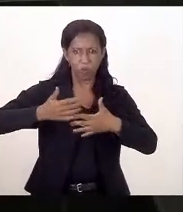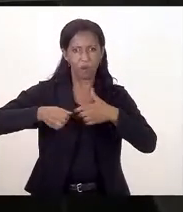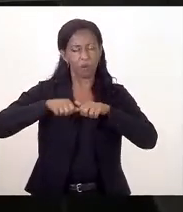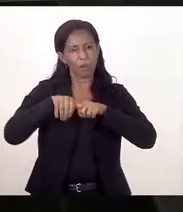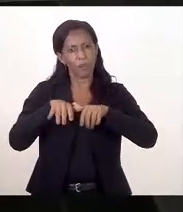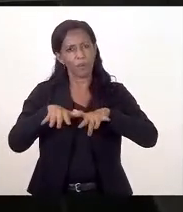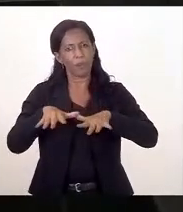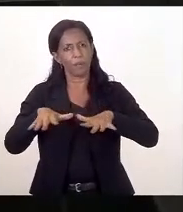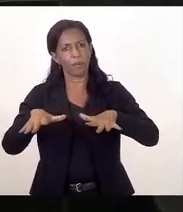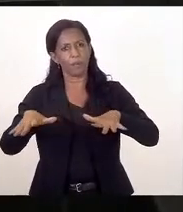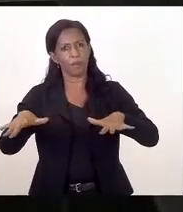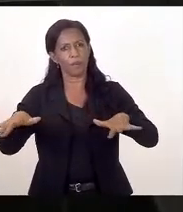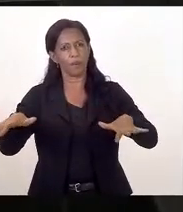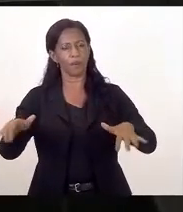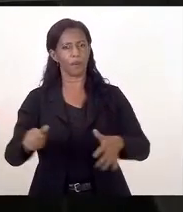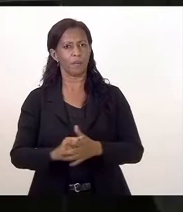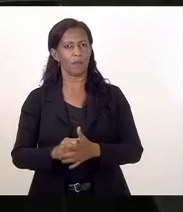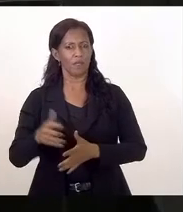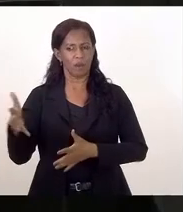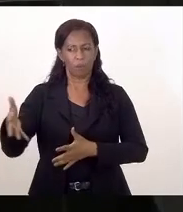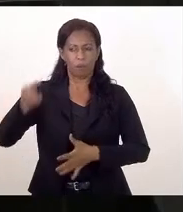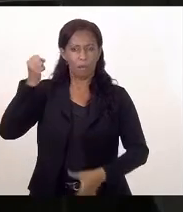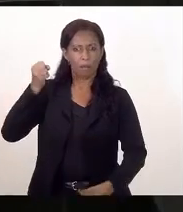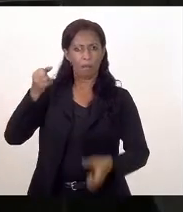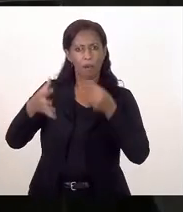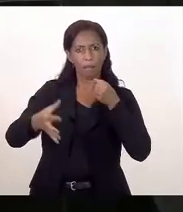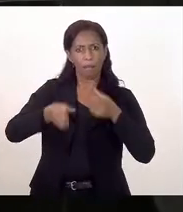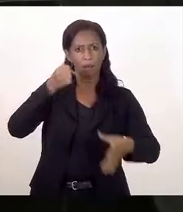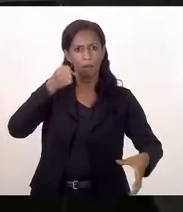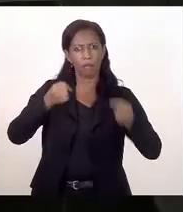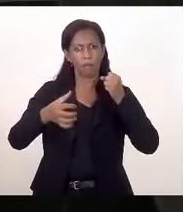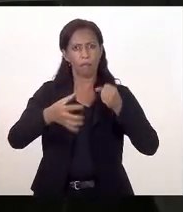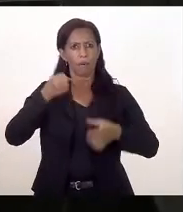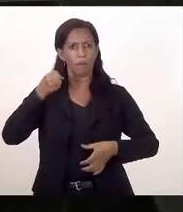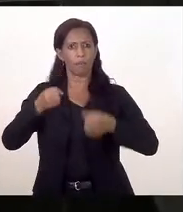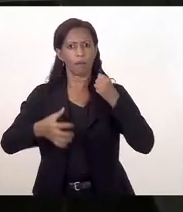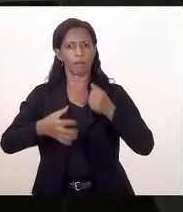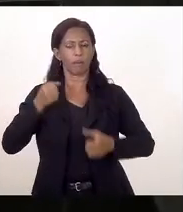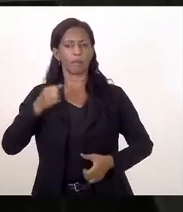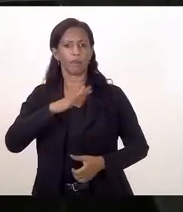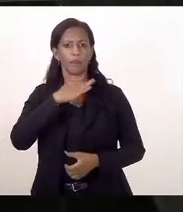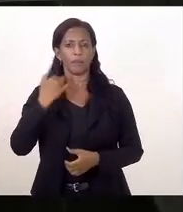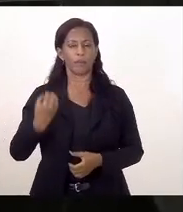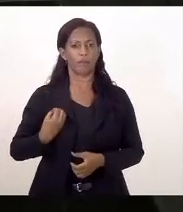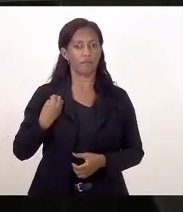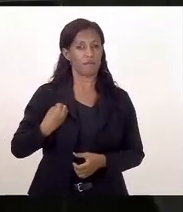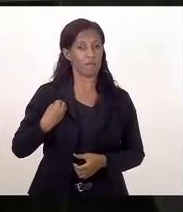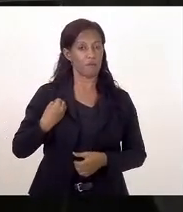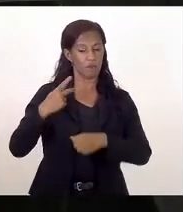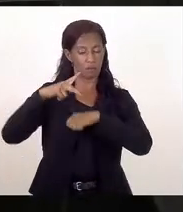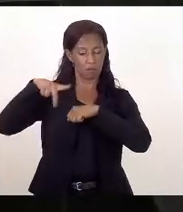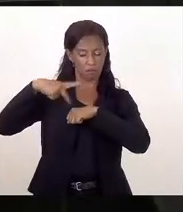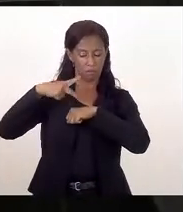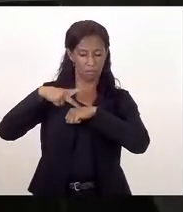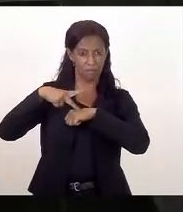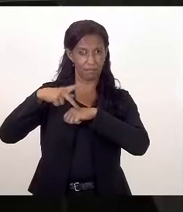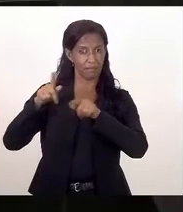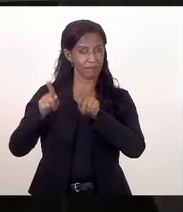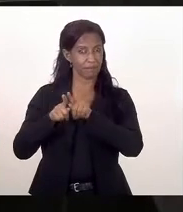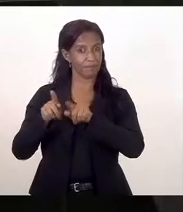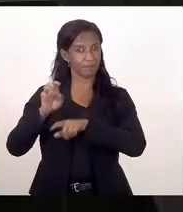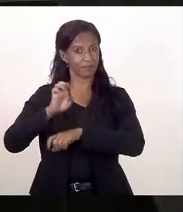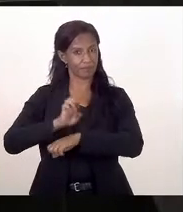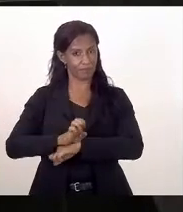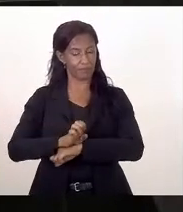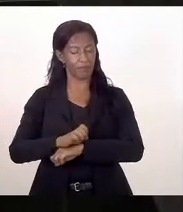e ceifando vidas no nosso país e no nosso estado. Em relação